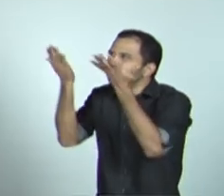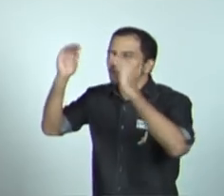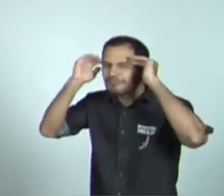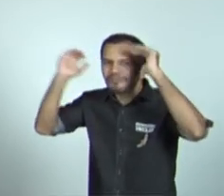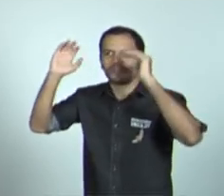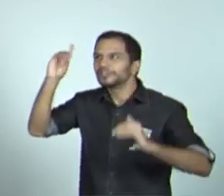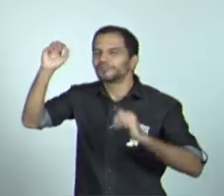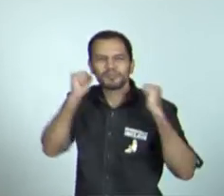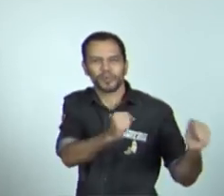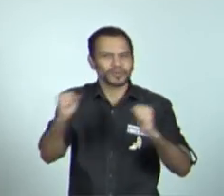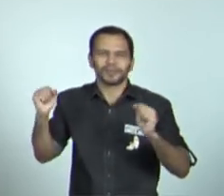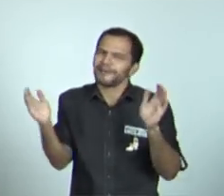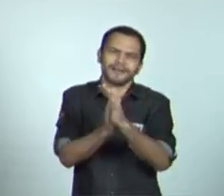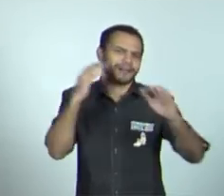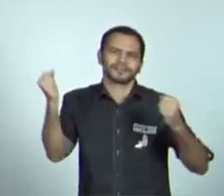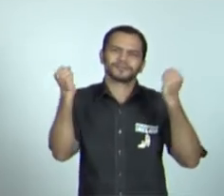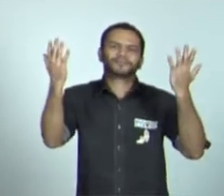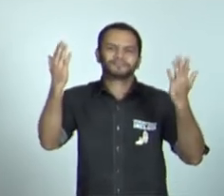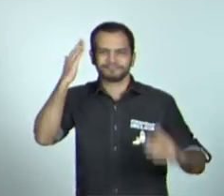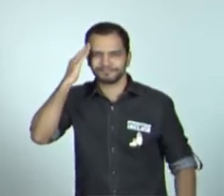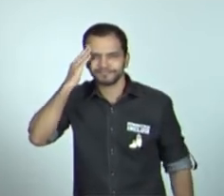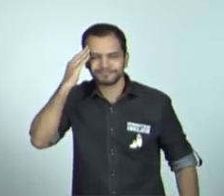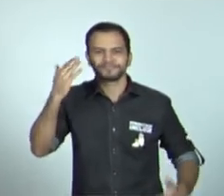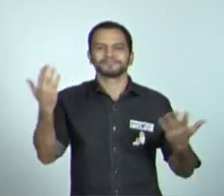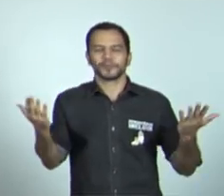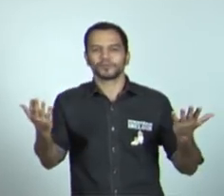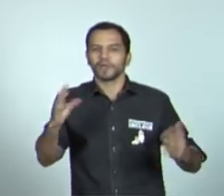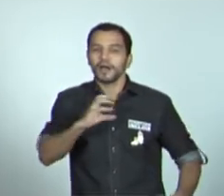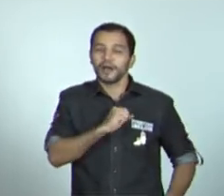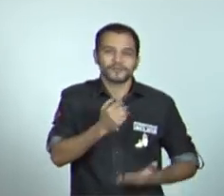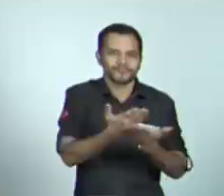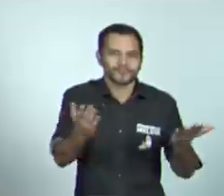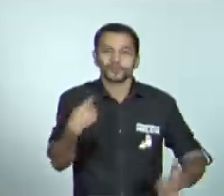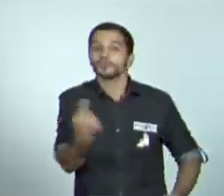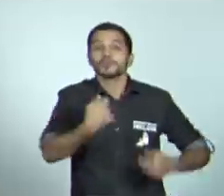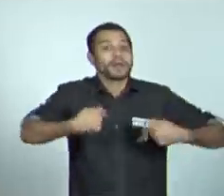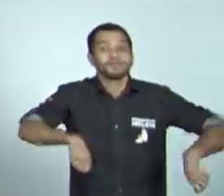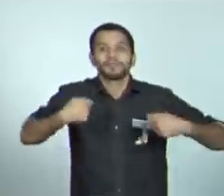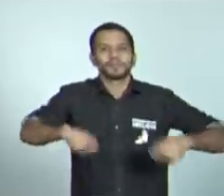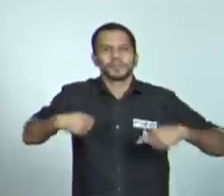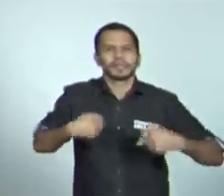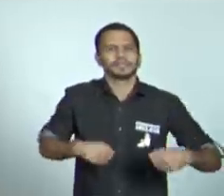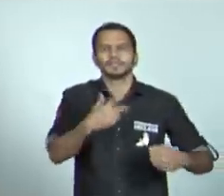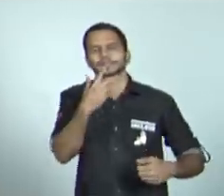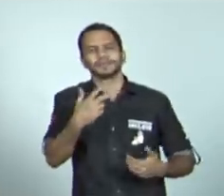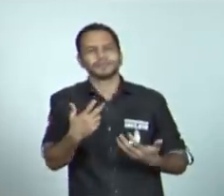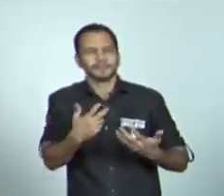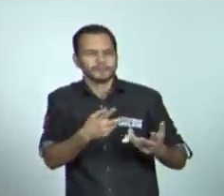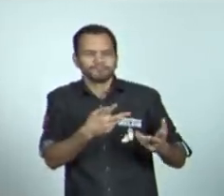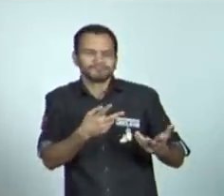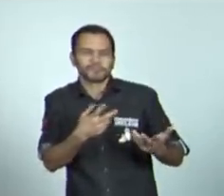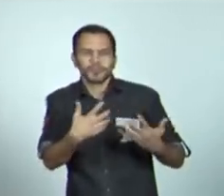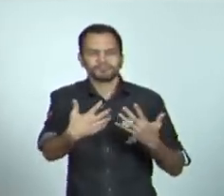aleluia meus amados irmãos nós precisamos filtrar o que a gente ouve e sabe um grande